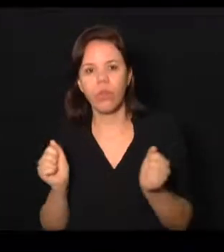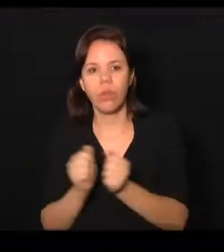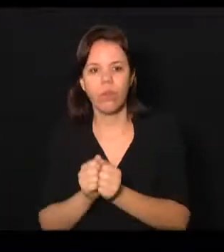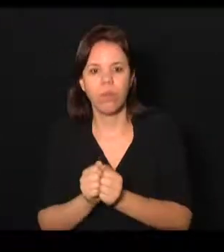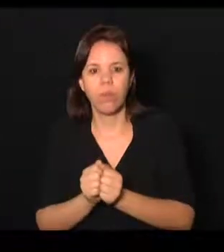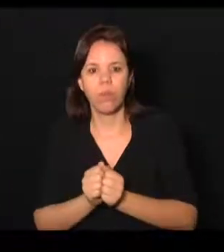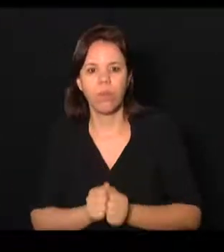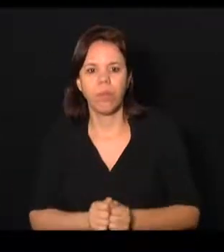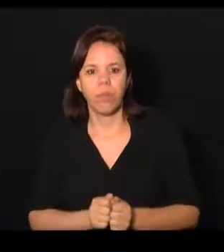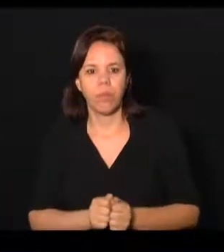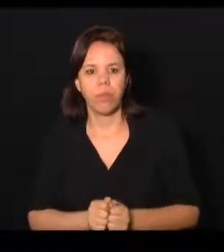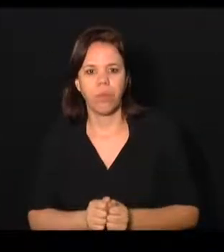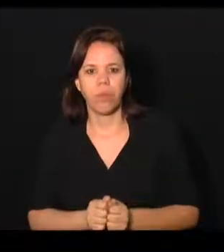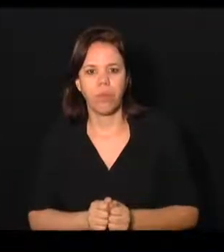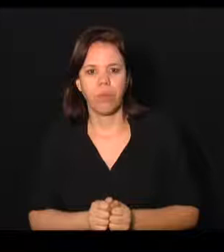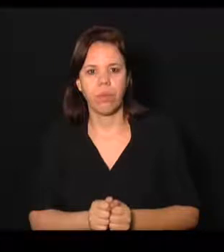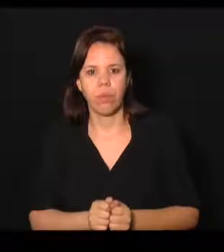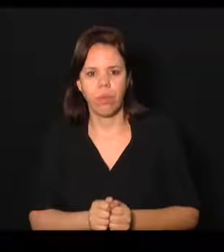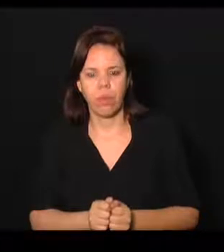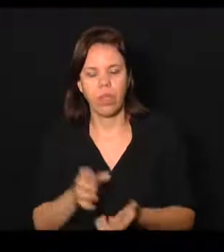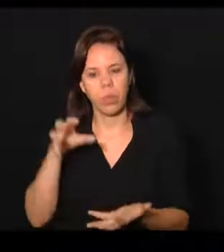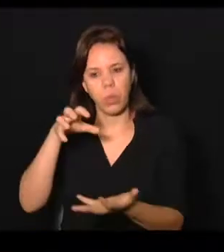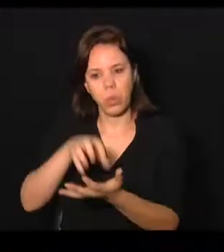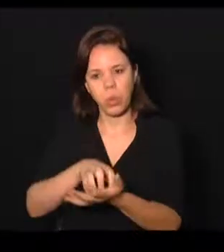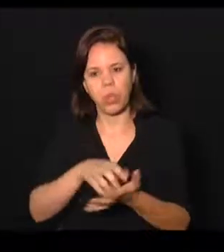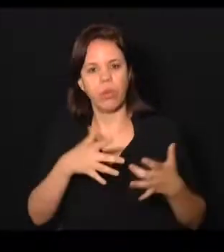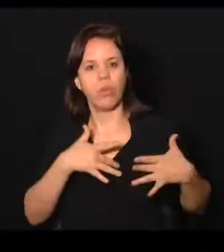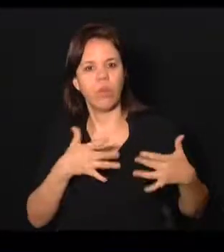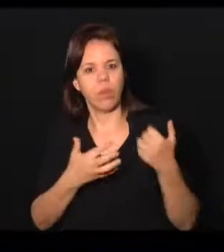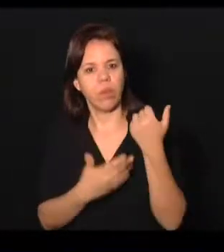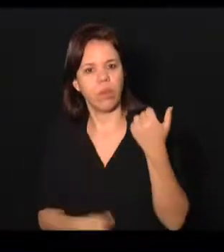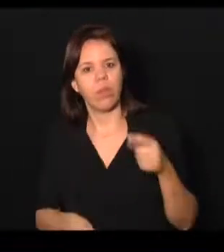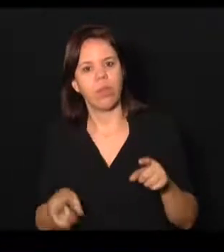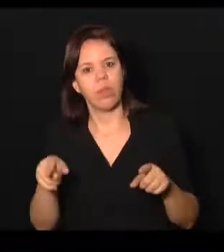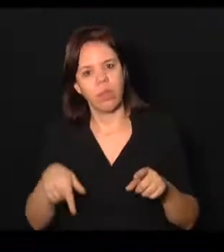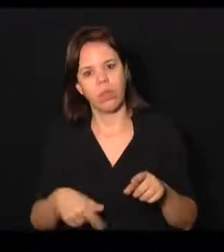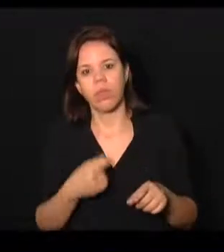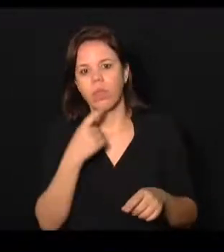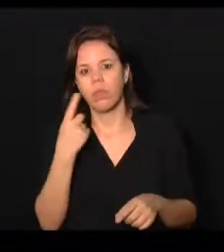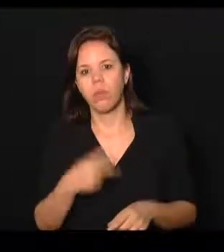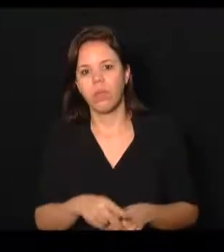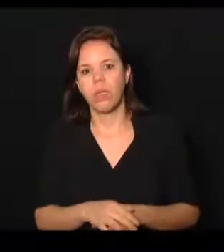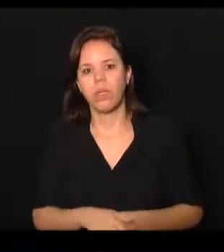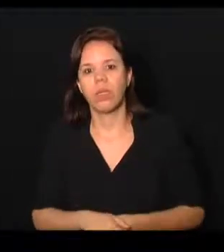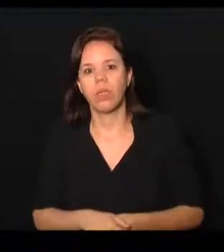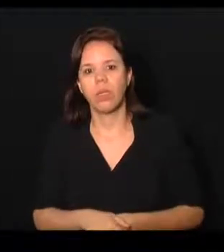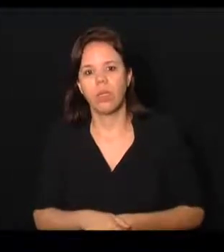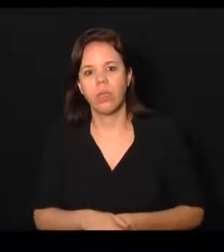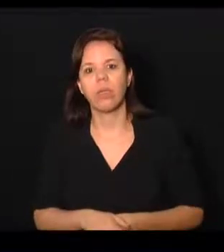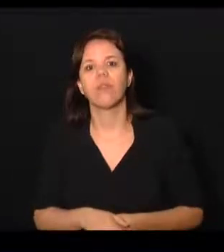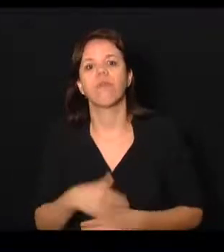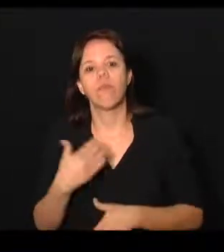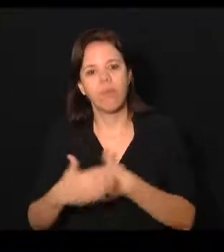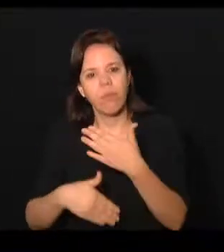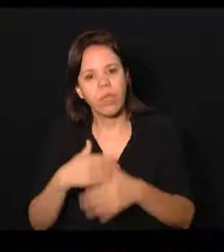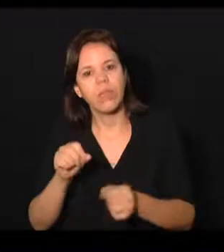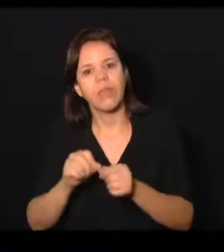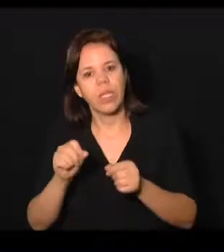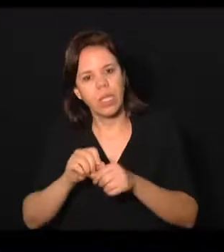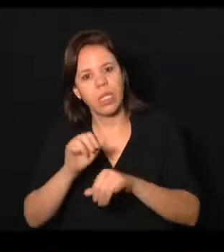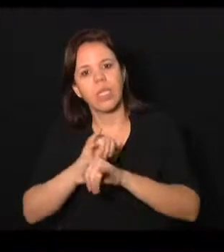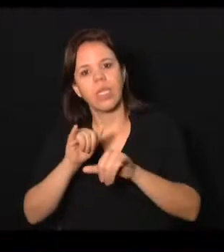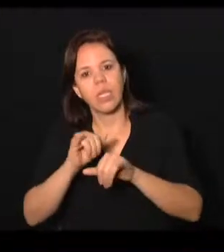com o Centro de Hematologia e Hemoterapia de Campinas, vem realizando essa